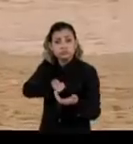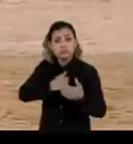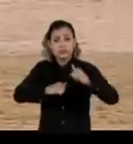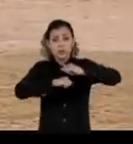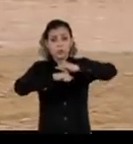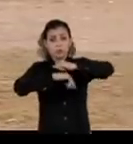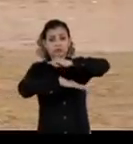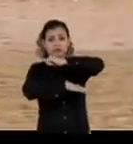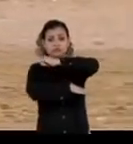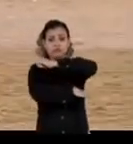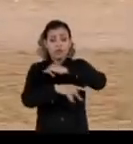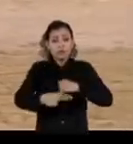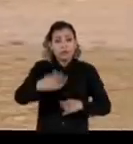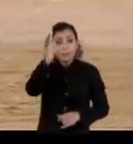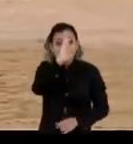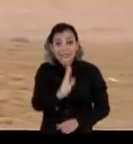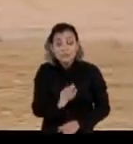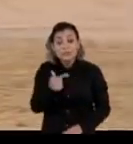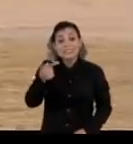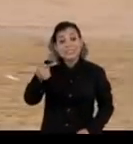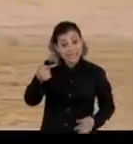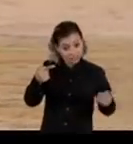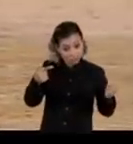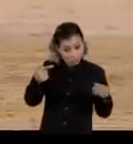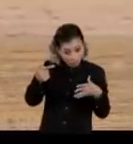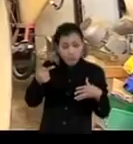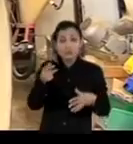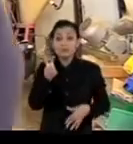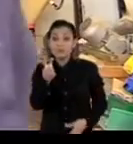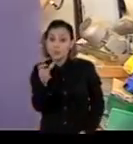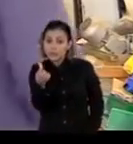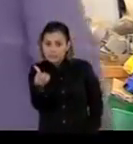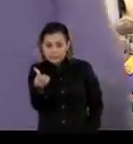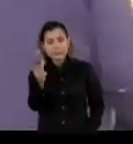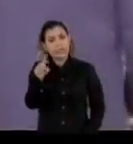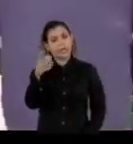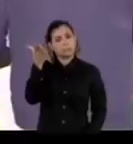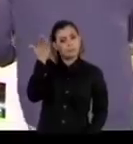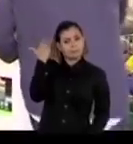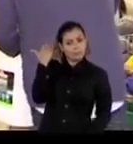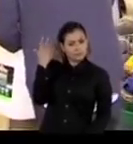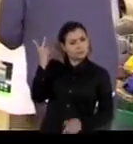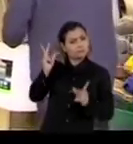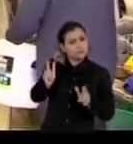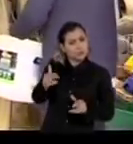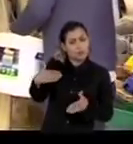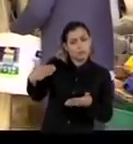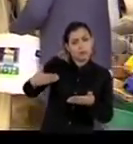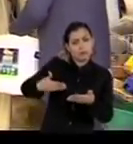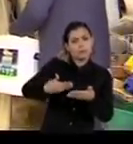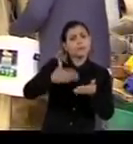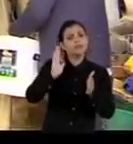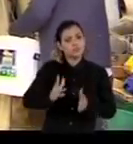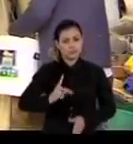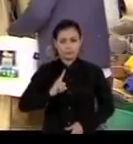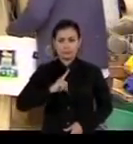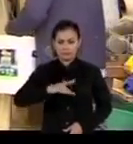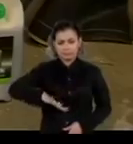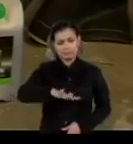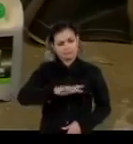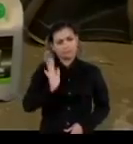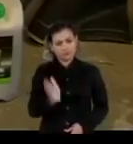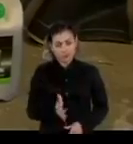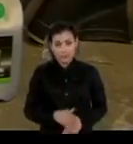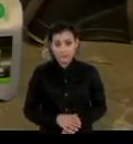país. 7 deles são novos. Os outros 56 são genéricos de pesticidas que já existem no